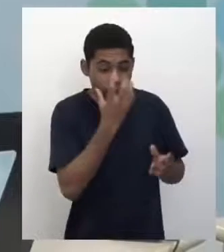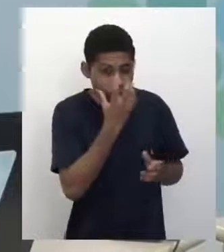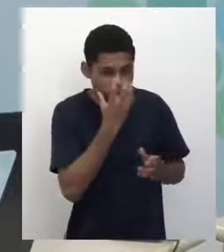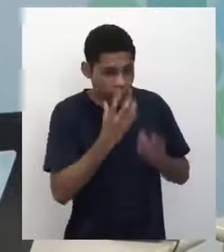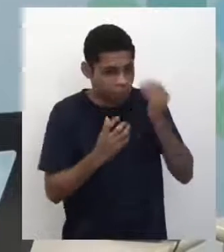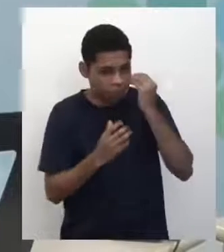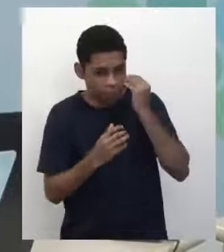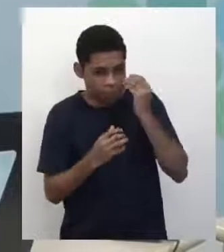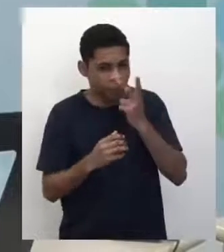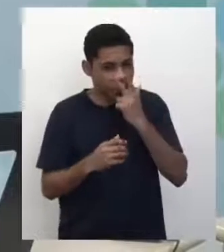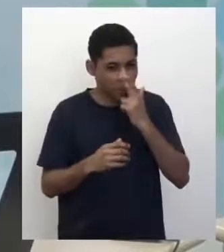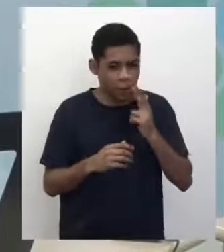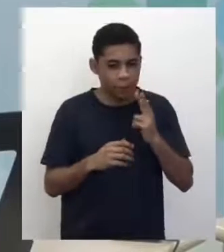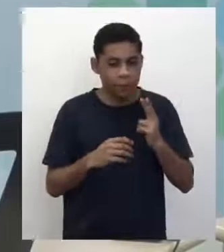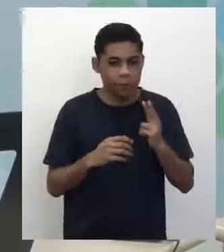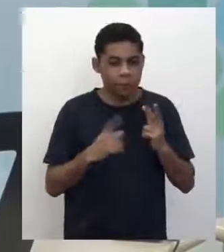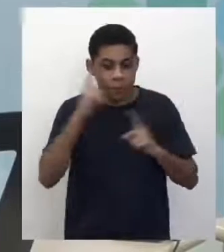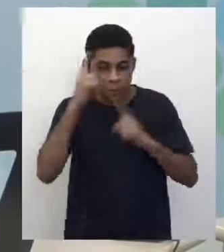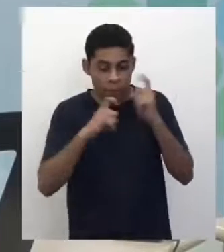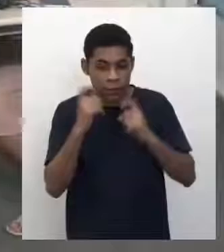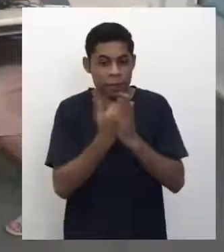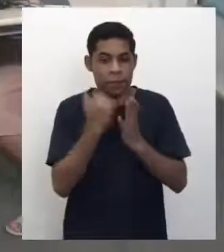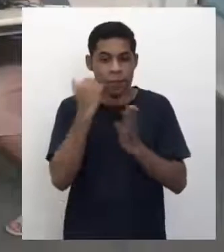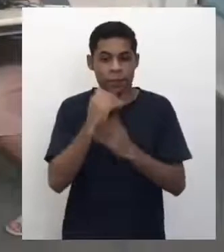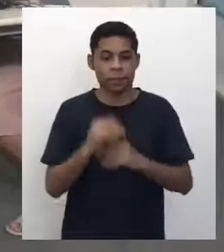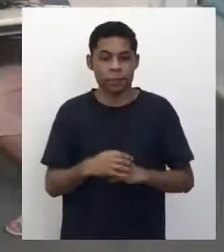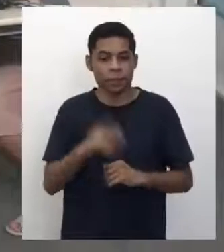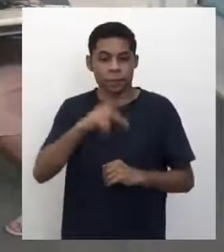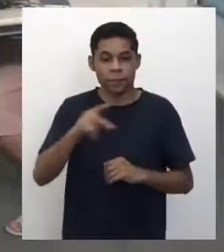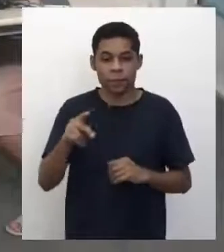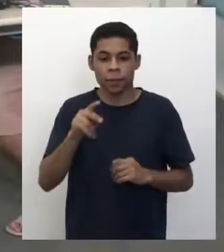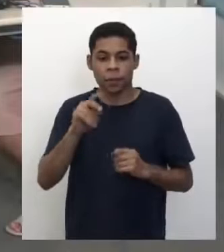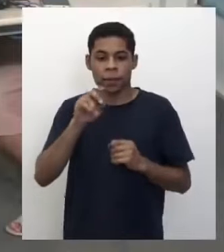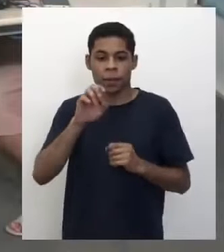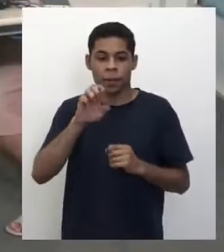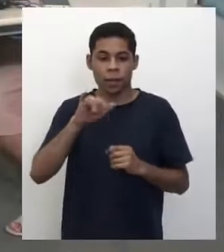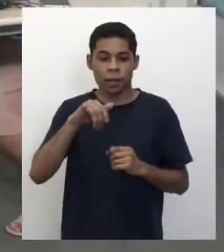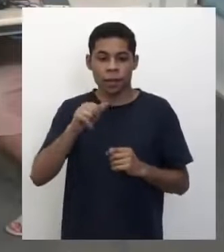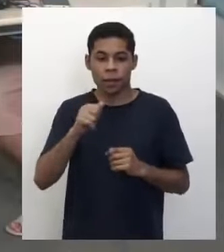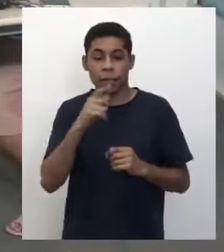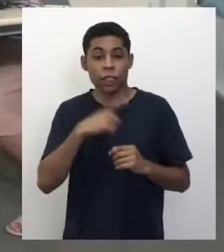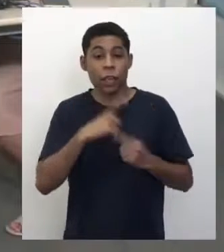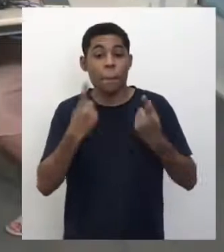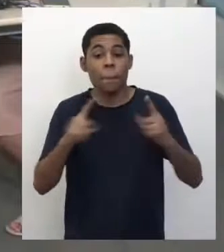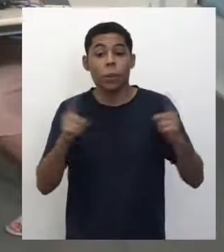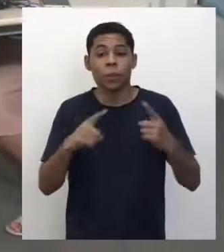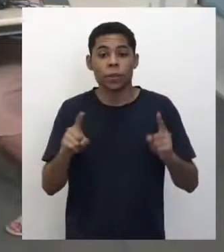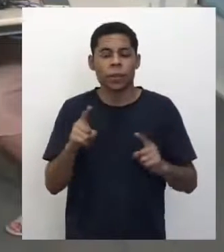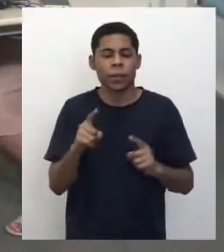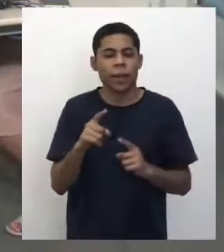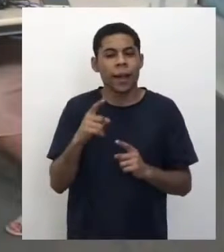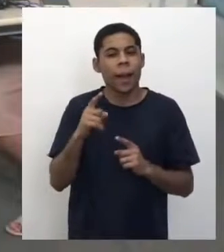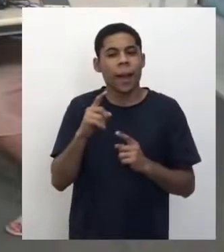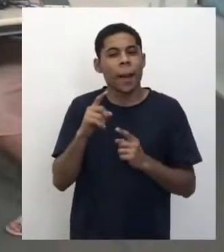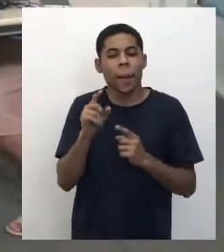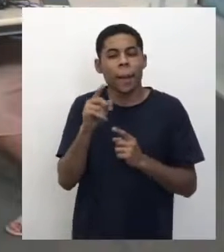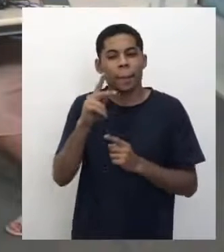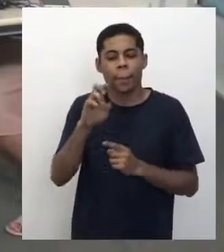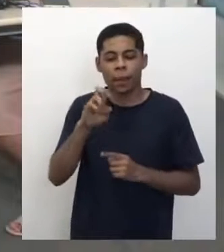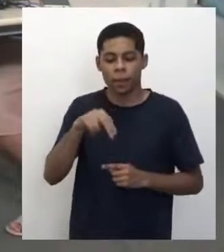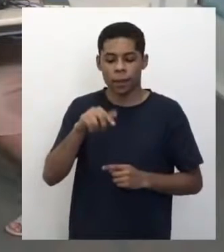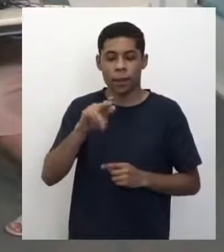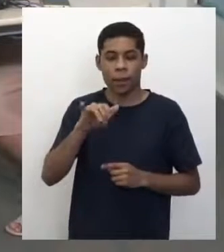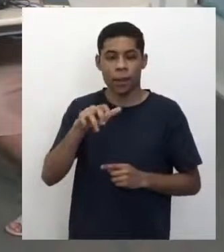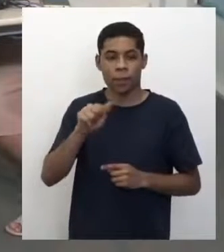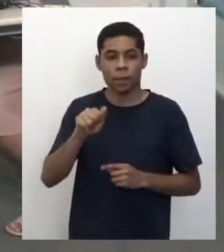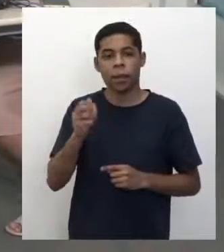mais expressiva a história. A Proelina falou que ao fundo estava tocando aquela música Minha Pequena Eva. Nossa, você não conhece, né? Porque você é